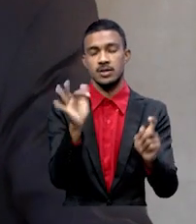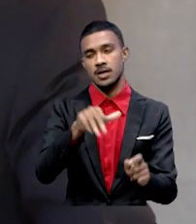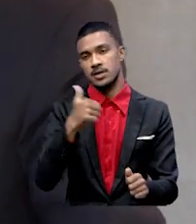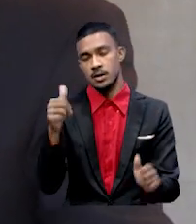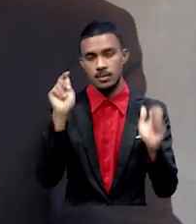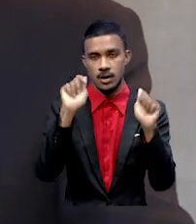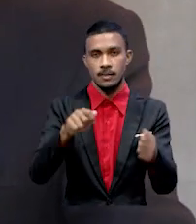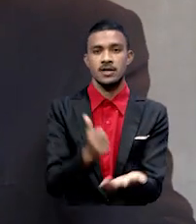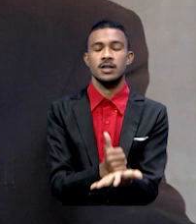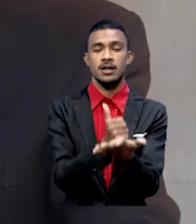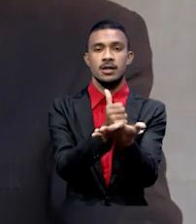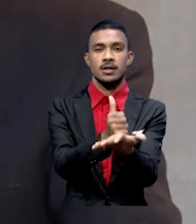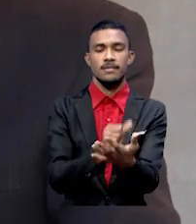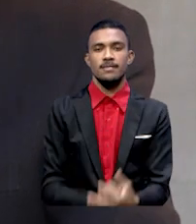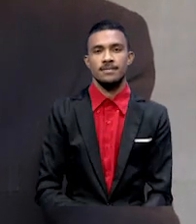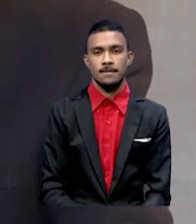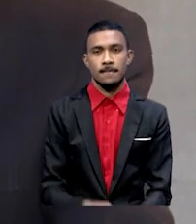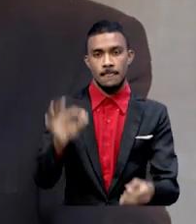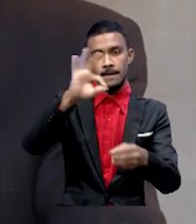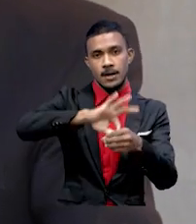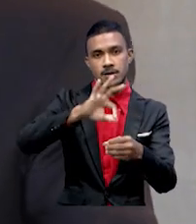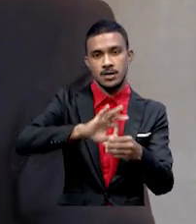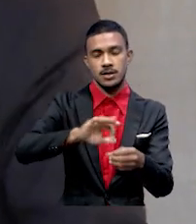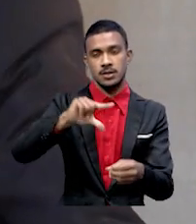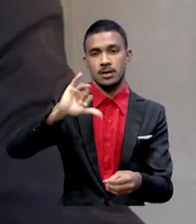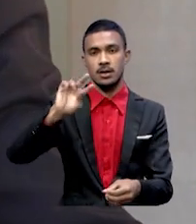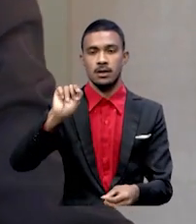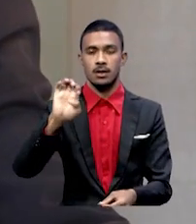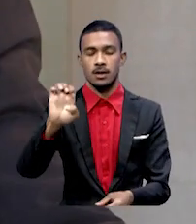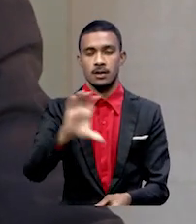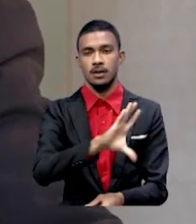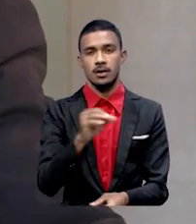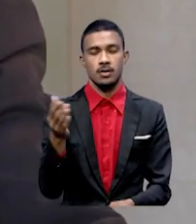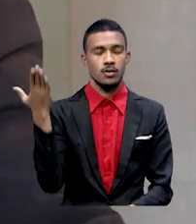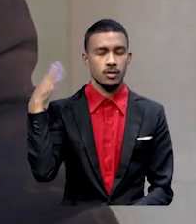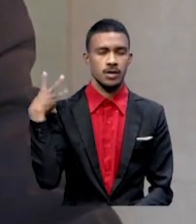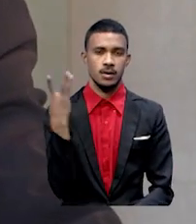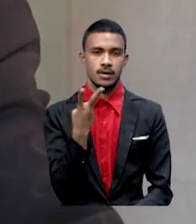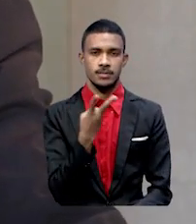facilitar as eleições de Guiné-Bissau. Também está bom ser a Tene e Itaúlu,